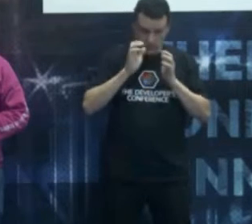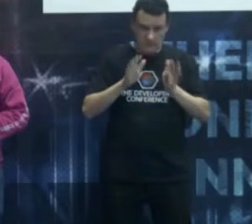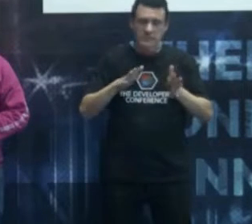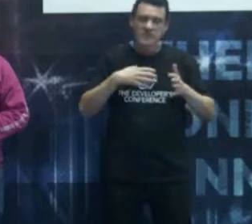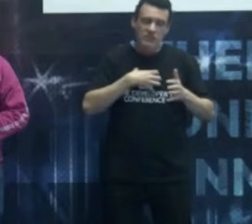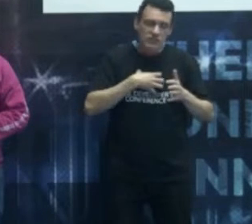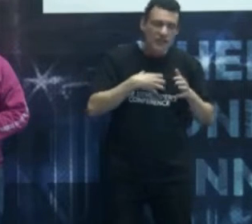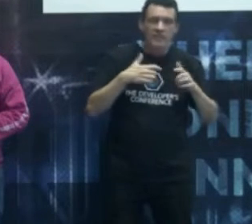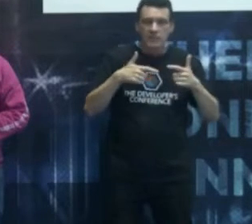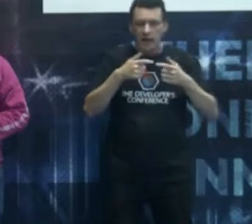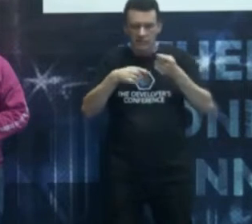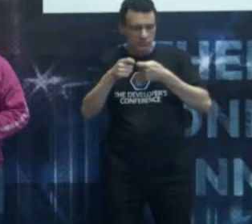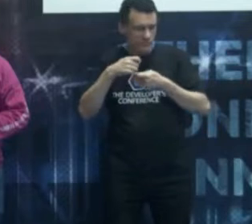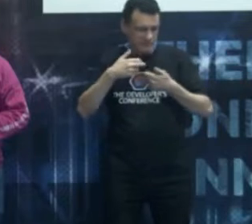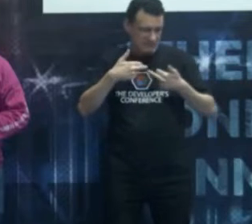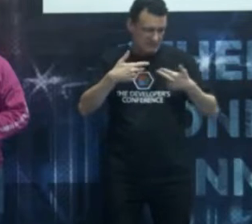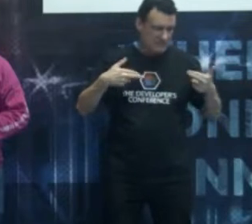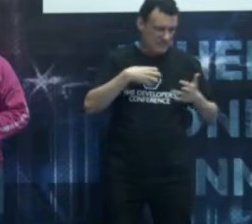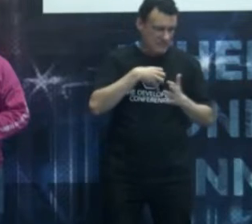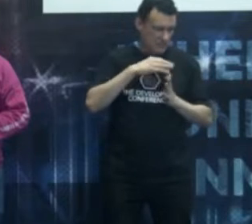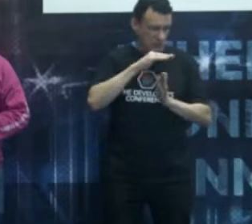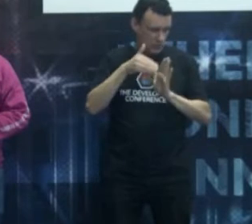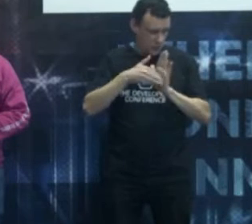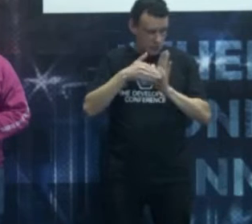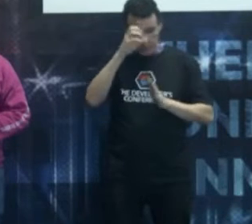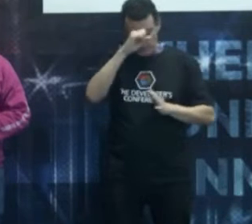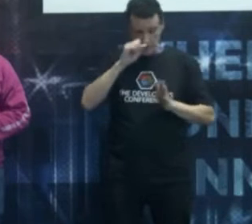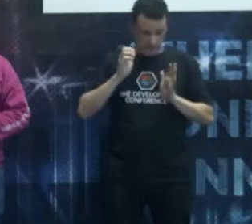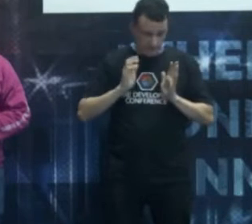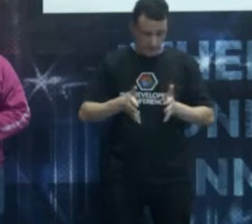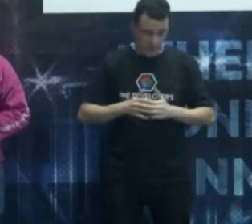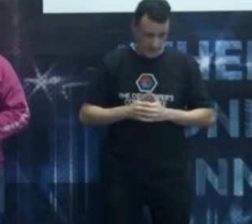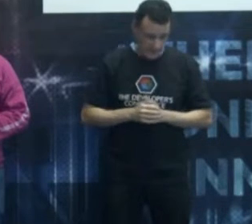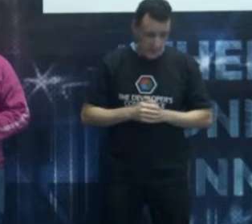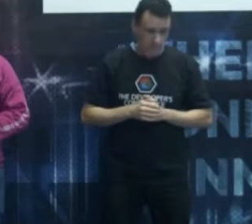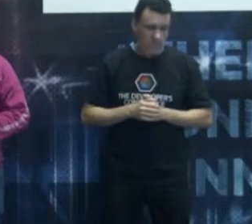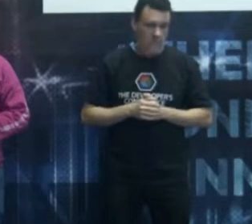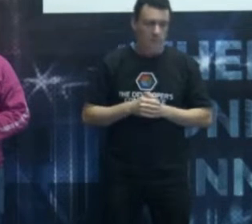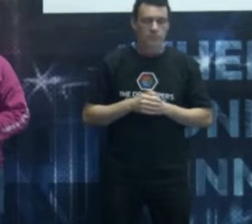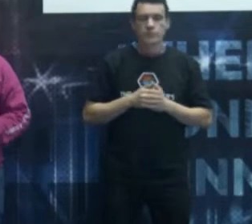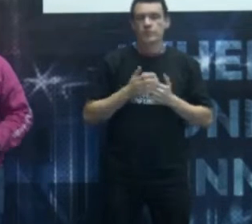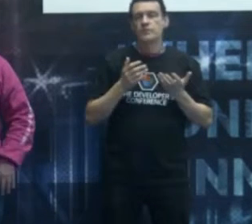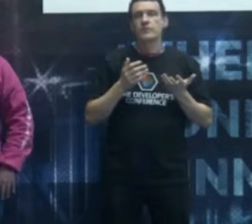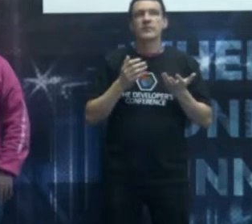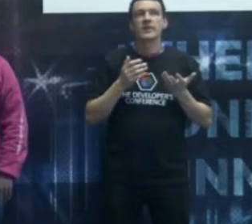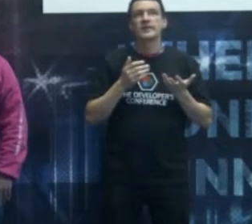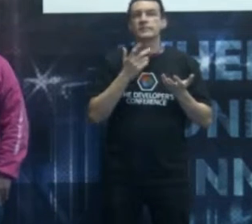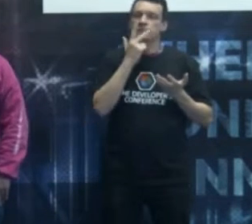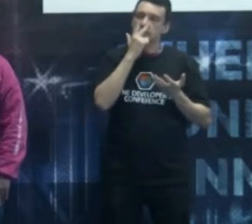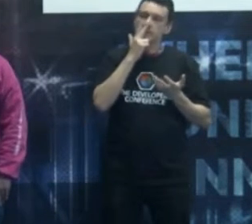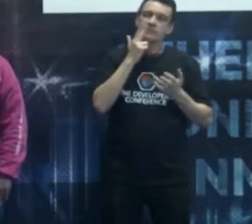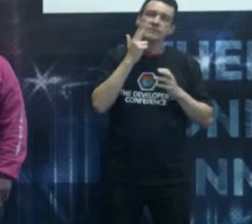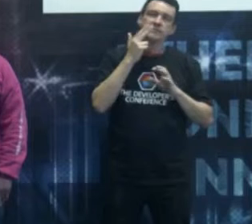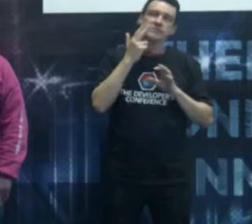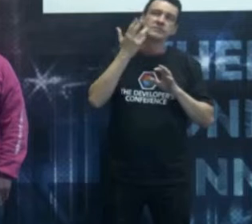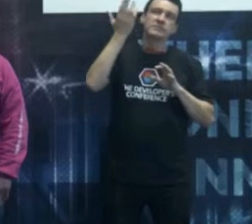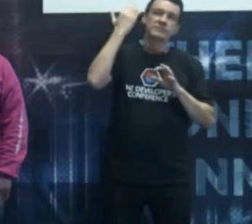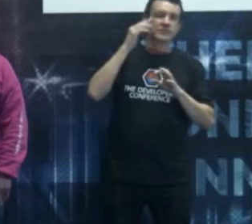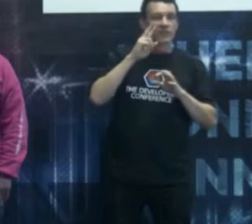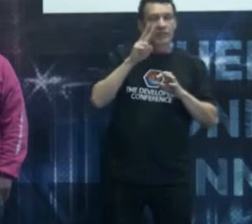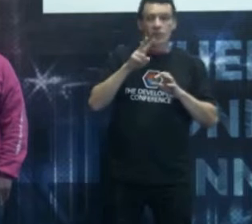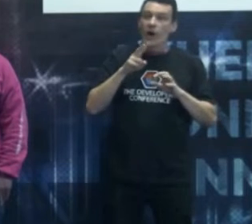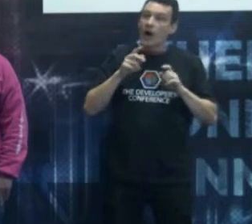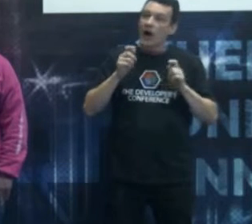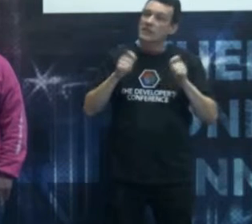olhou-se para a diversidade, talvez, dentre as primeiras vezes na humanidade, como um valor agregado, né? Hoje